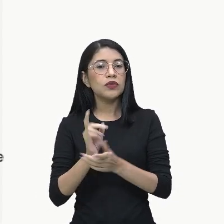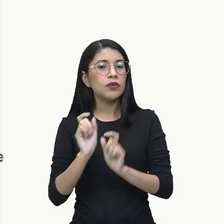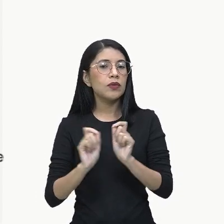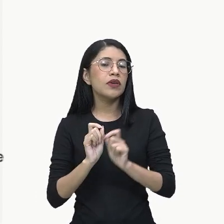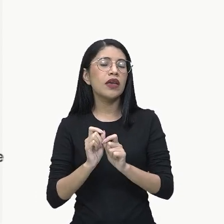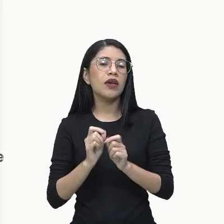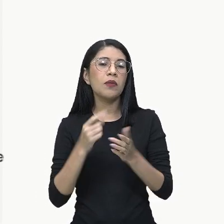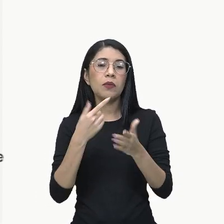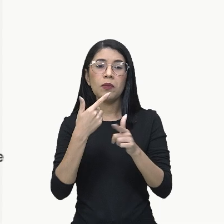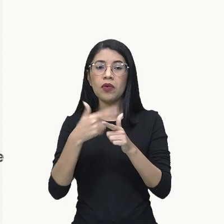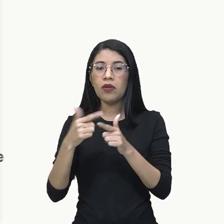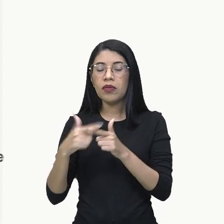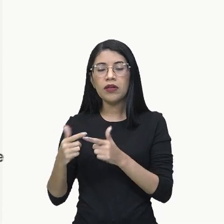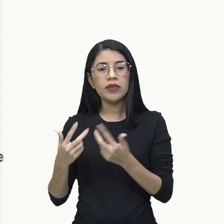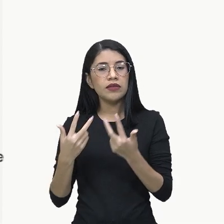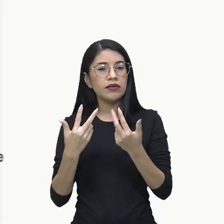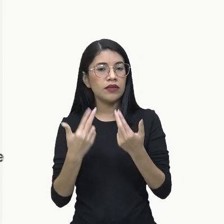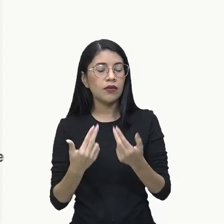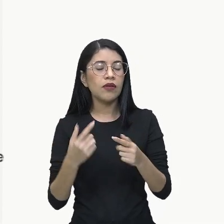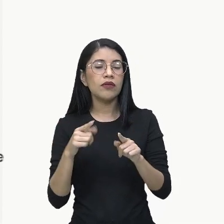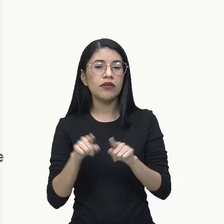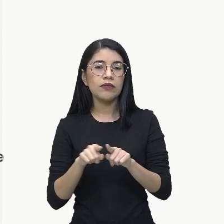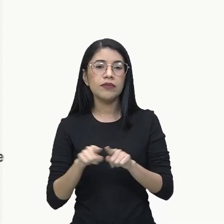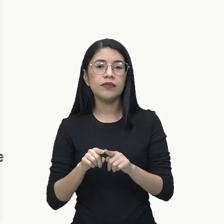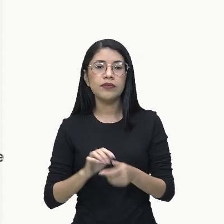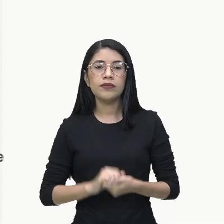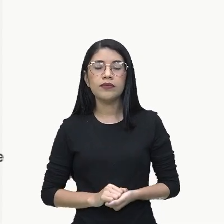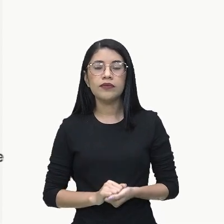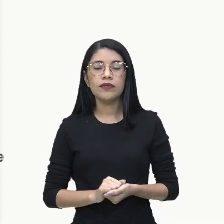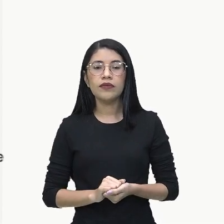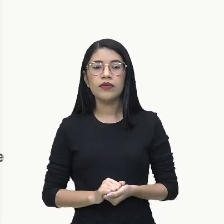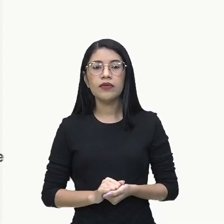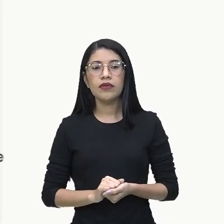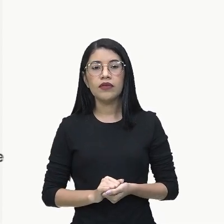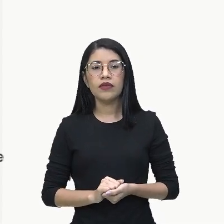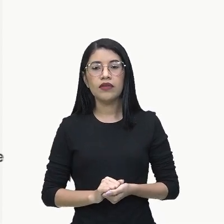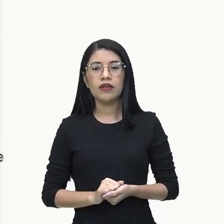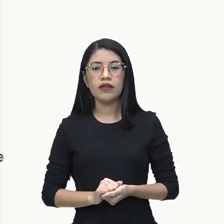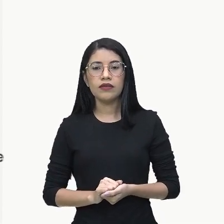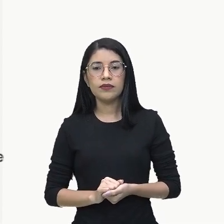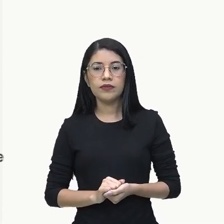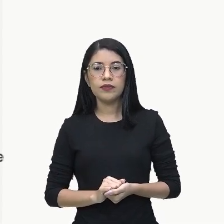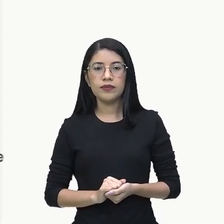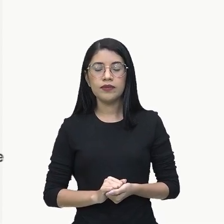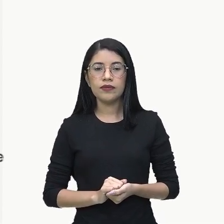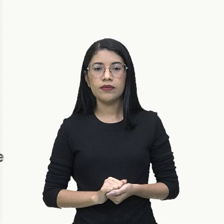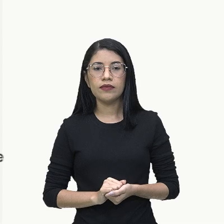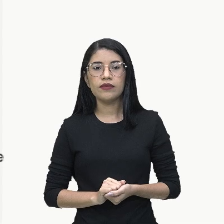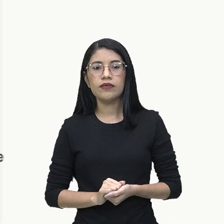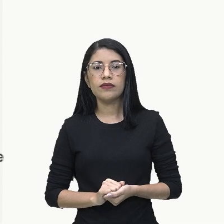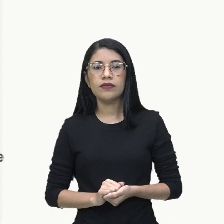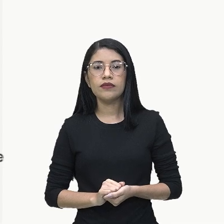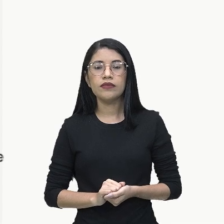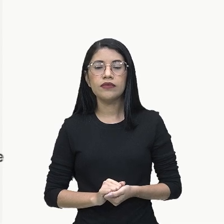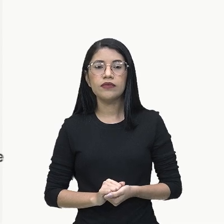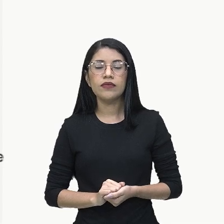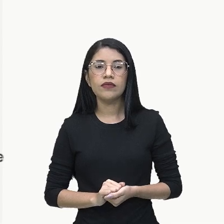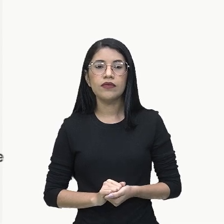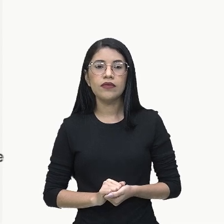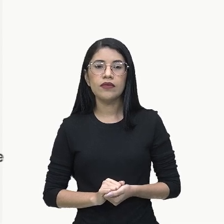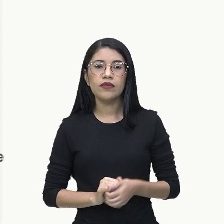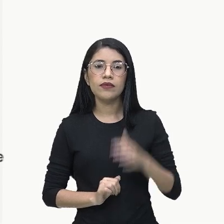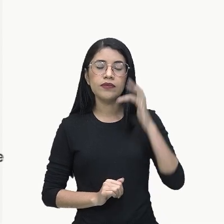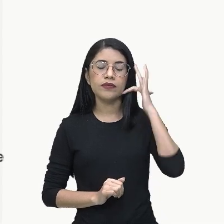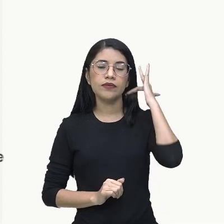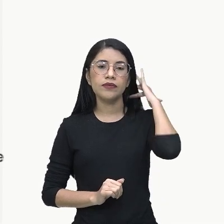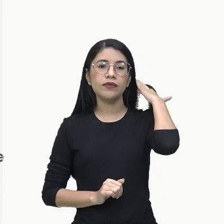mesmas questões, né, os mesmos problemas em relação a esse ser em desacordo. E aí ele